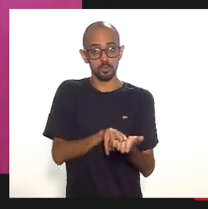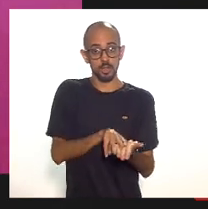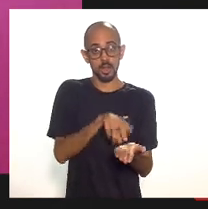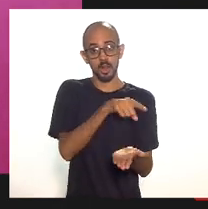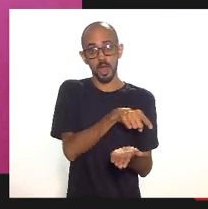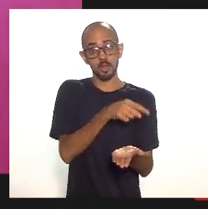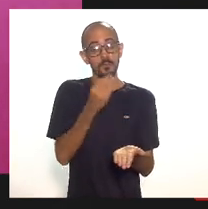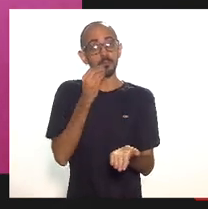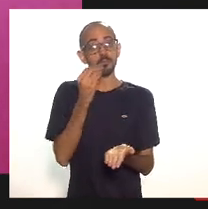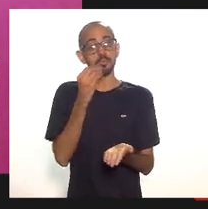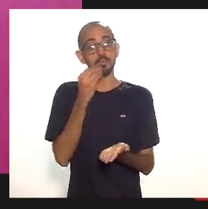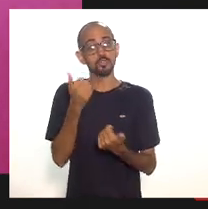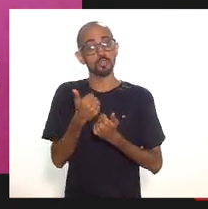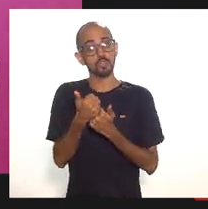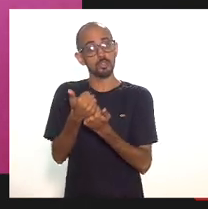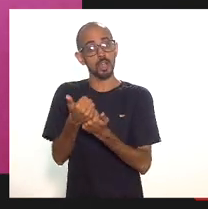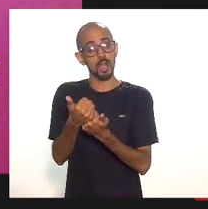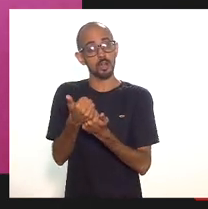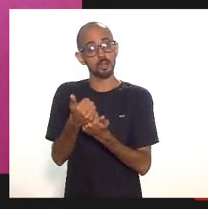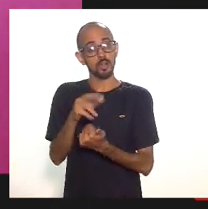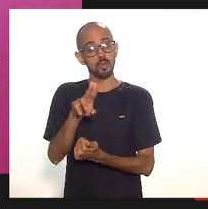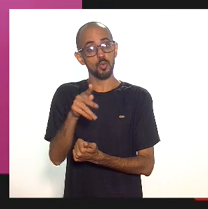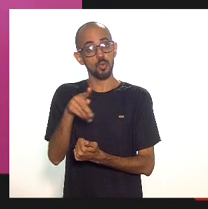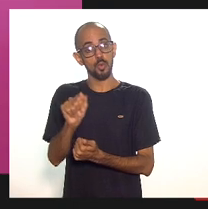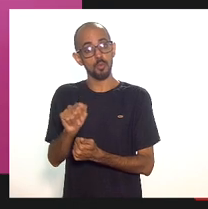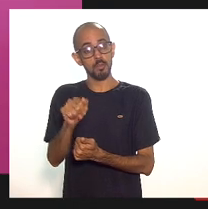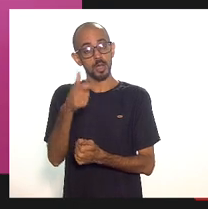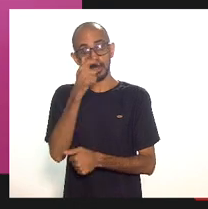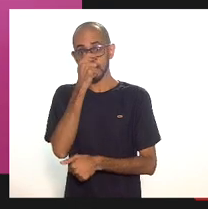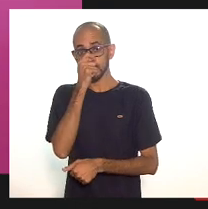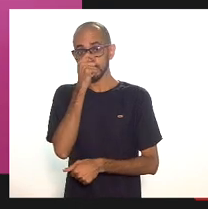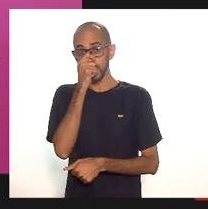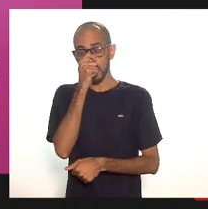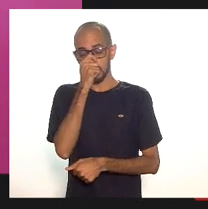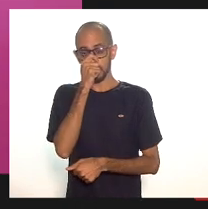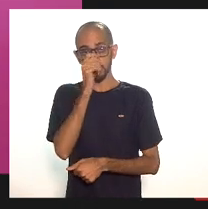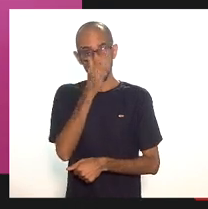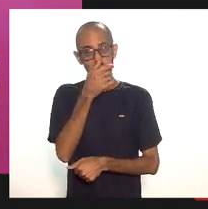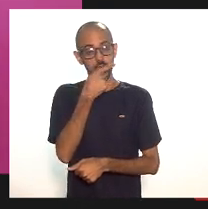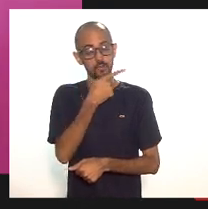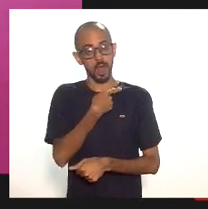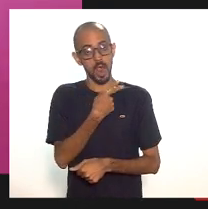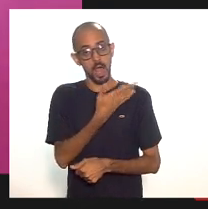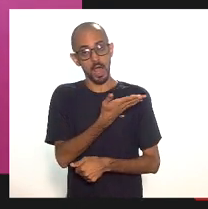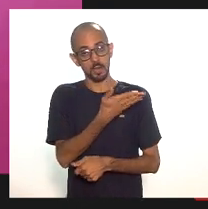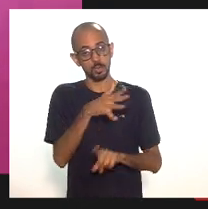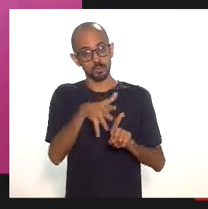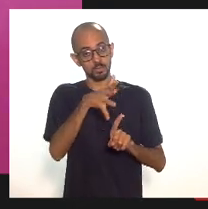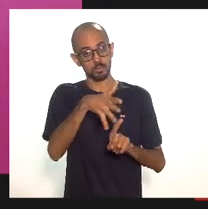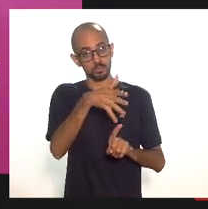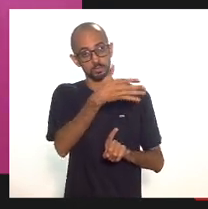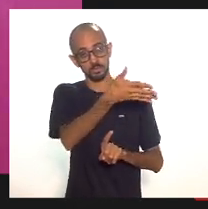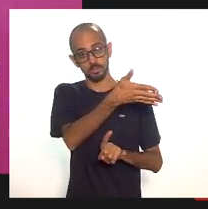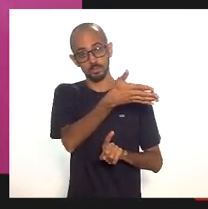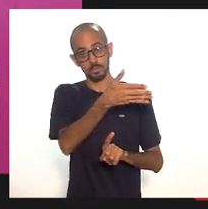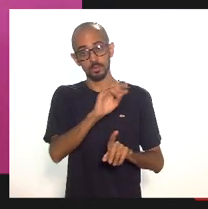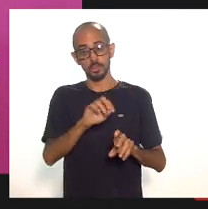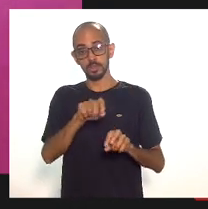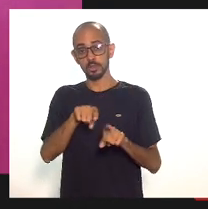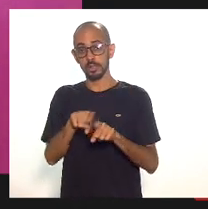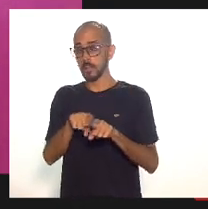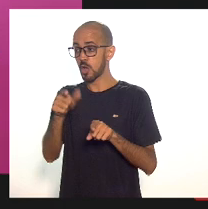para desafogar as UPAs, como foi trazido aqui pela colega, né? As unidades que estão aí cheias